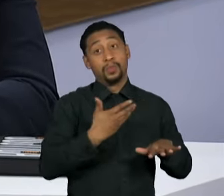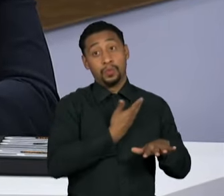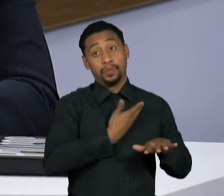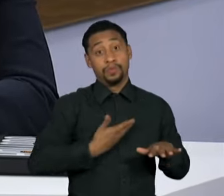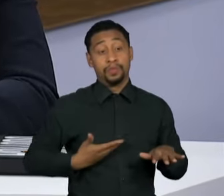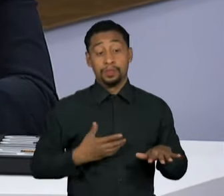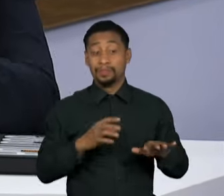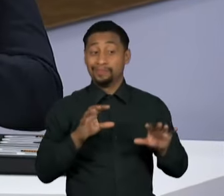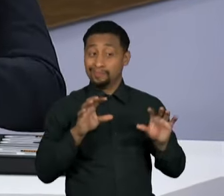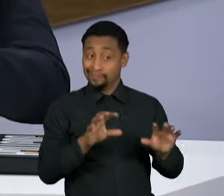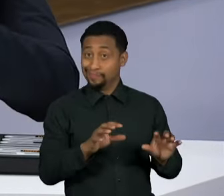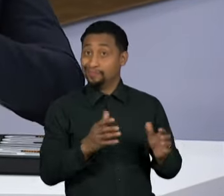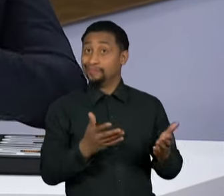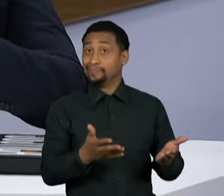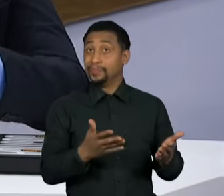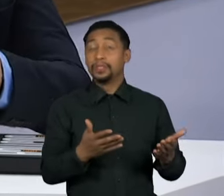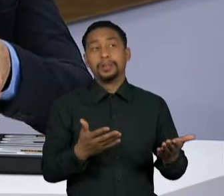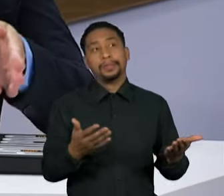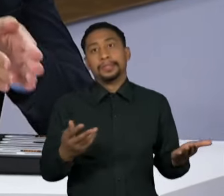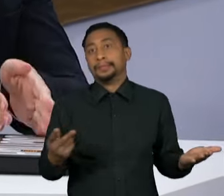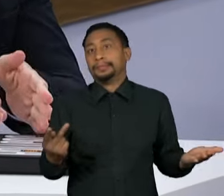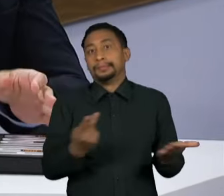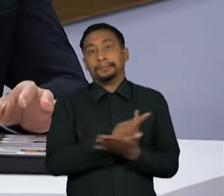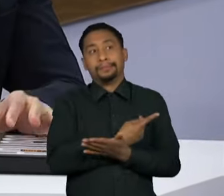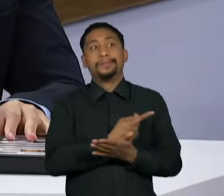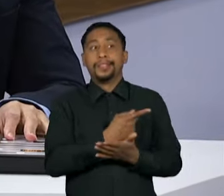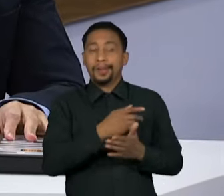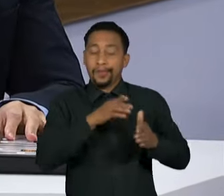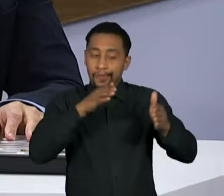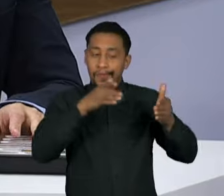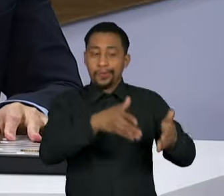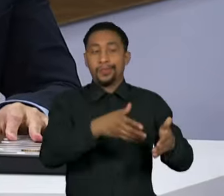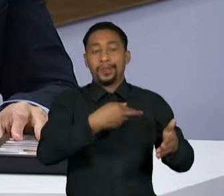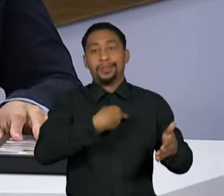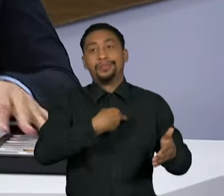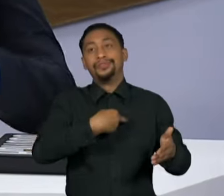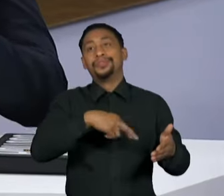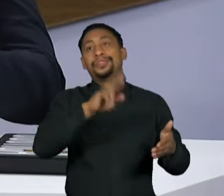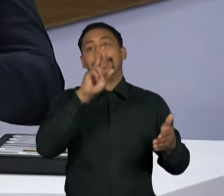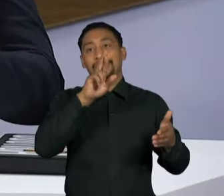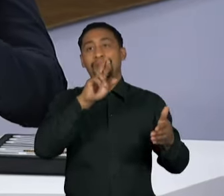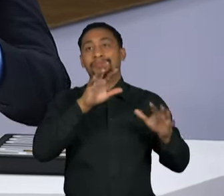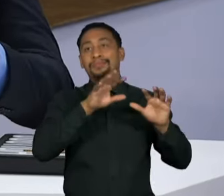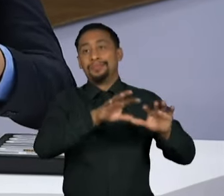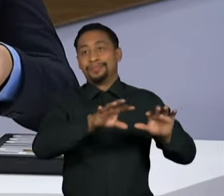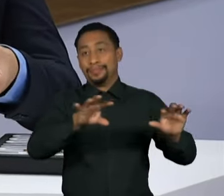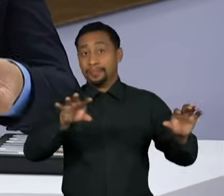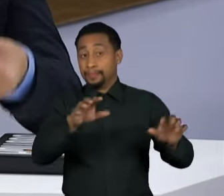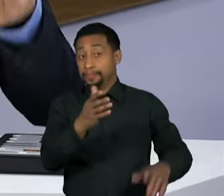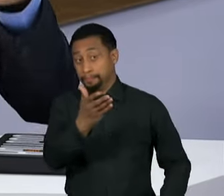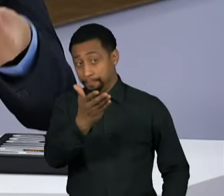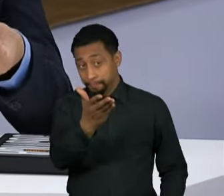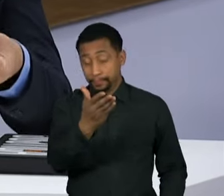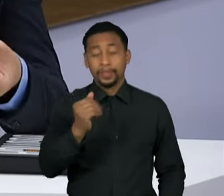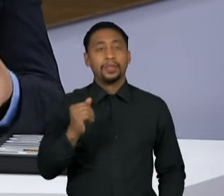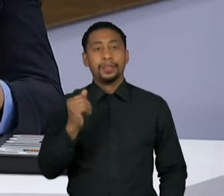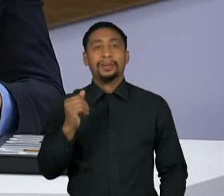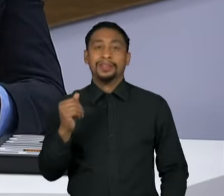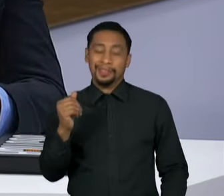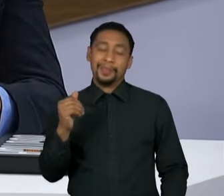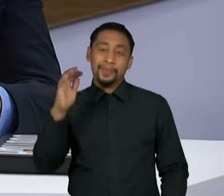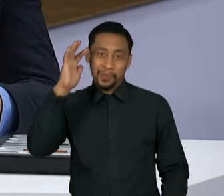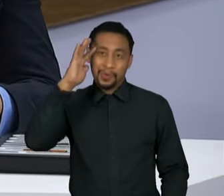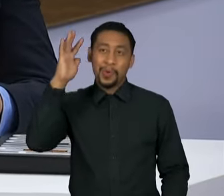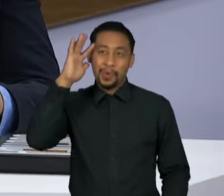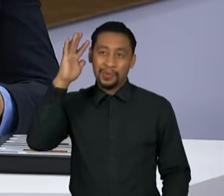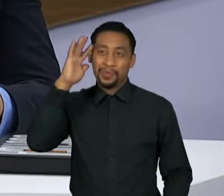resultado disso fosse cairmos no fundamentalismo religioso. Então, eu queria colocar para o senhor, já que o senhor é um dos poucos filósofos, mas